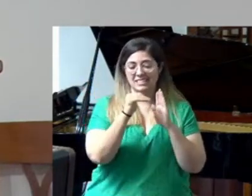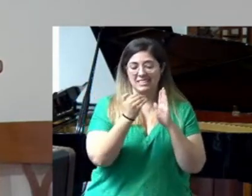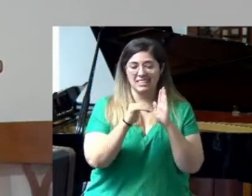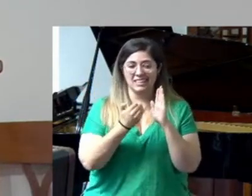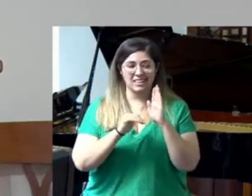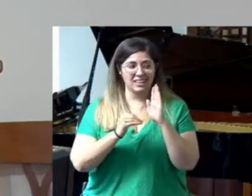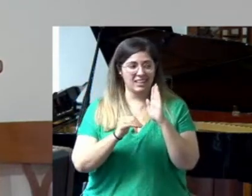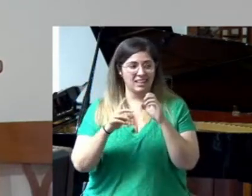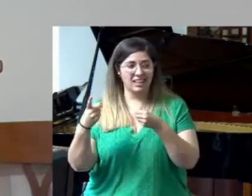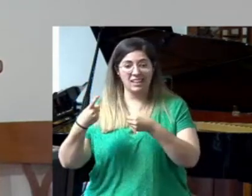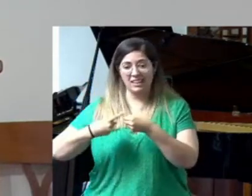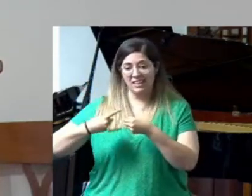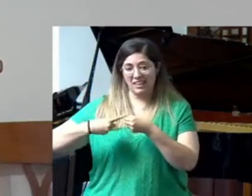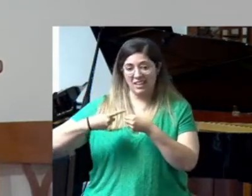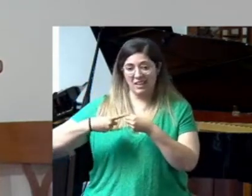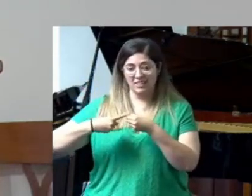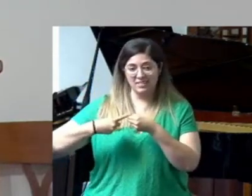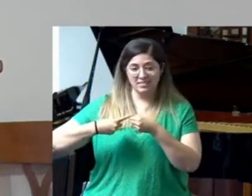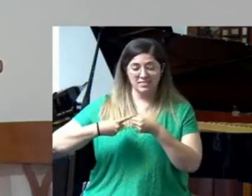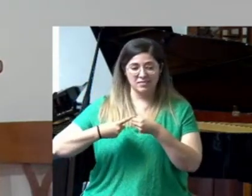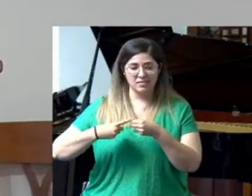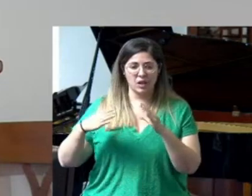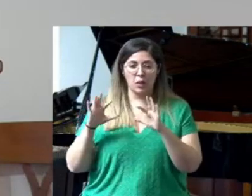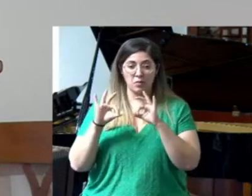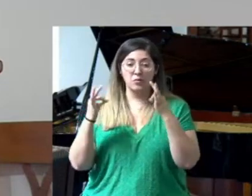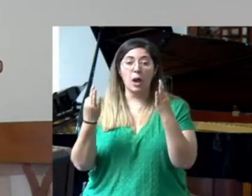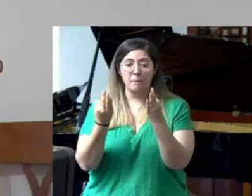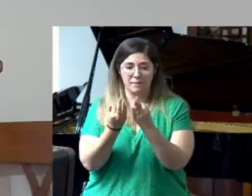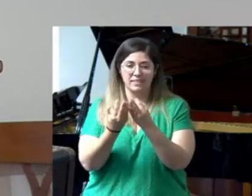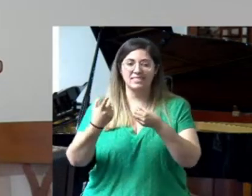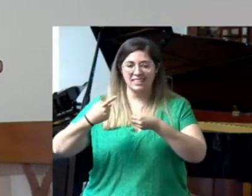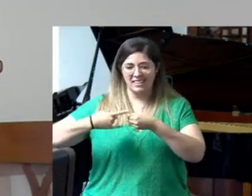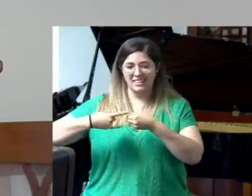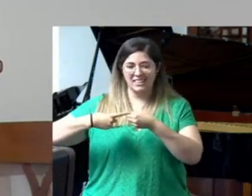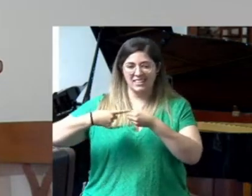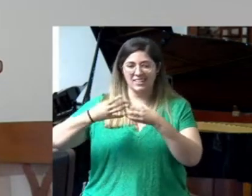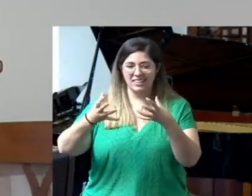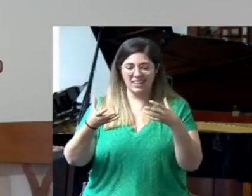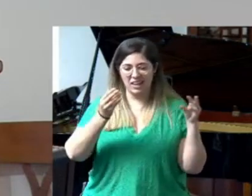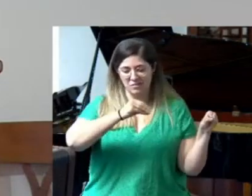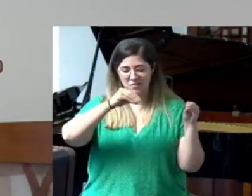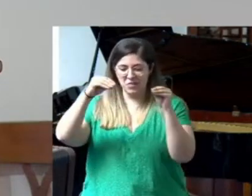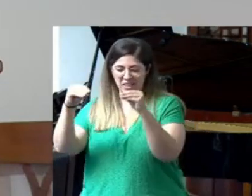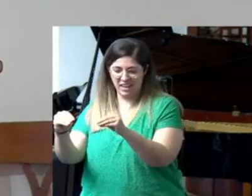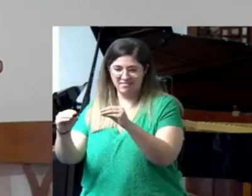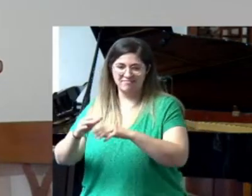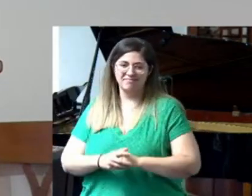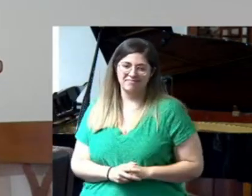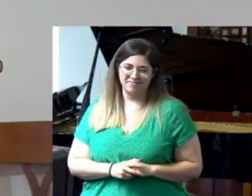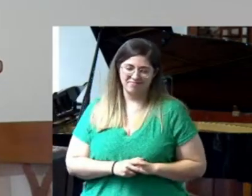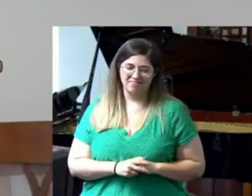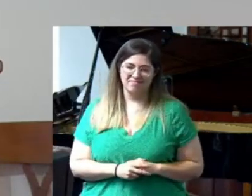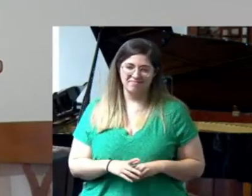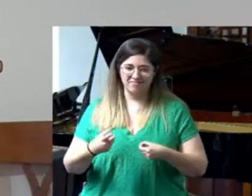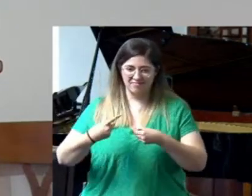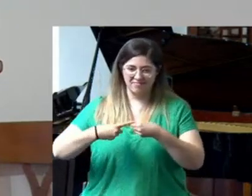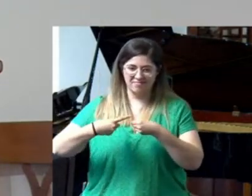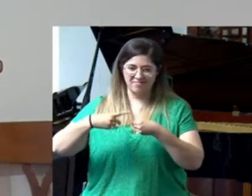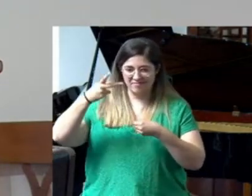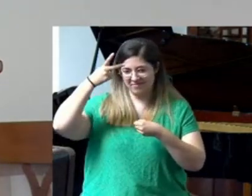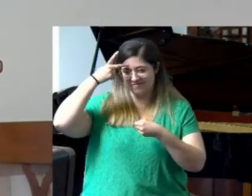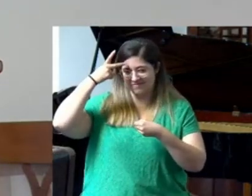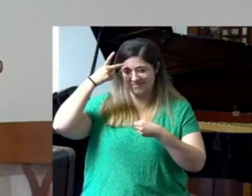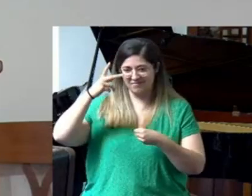É Indaiatuba, né? Indaiatuba. Provavelmente nós os perderemos no final do ano, porque eles devem passar a morar lá, né? Vão